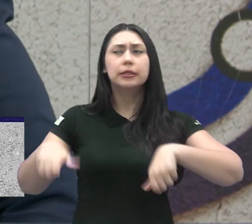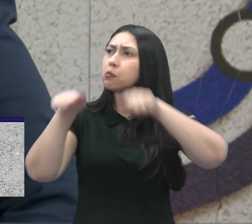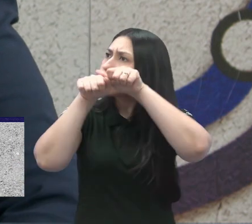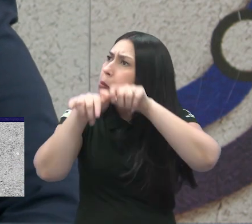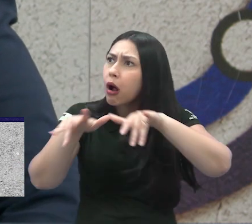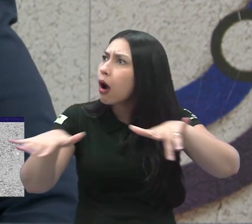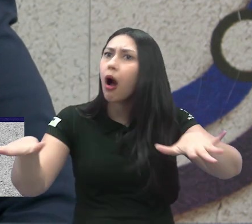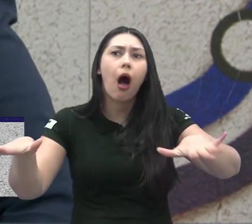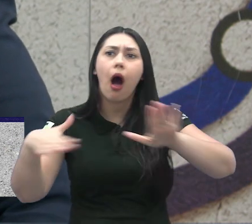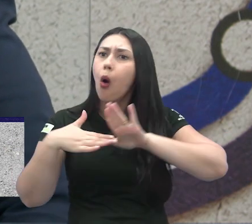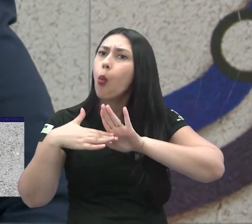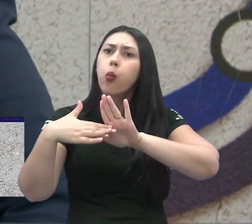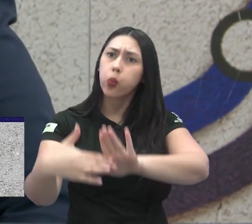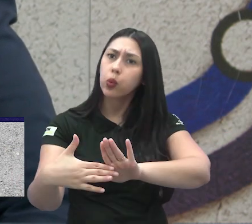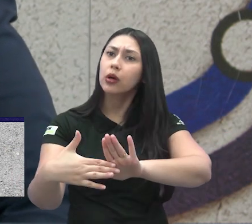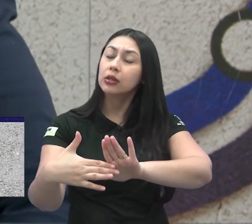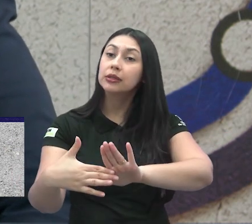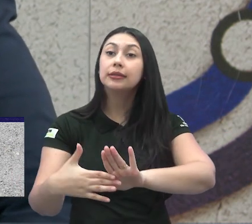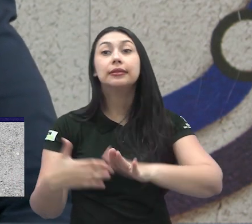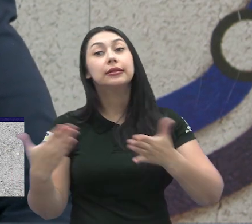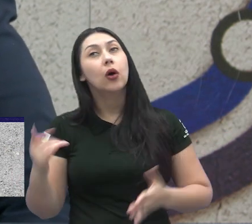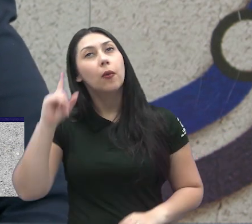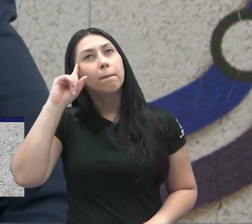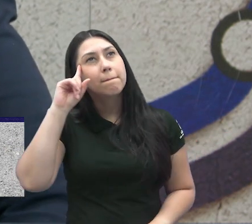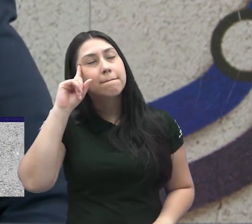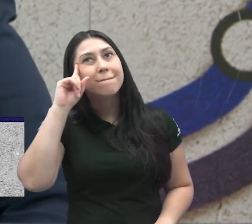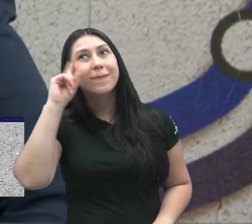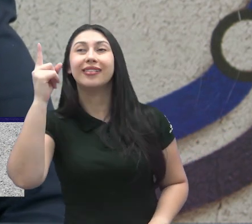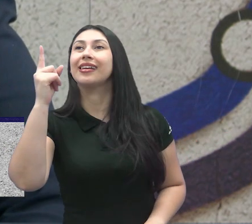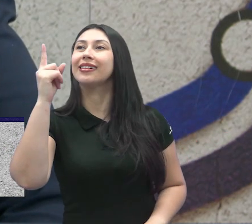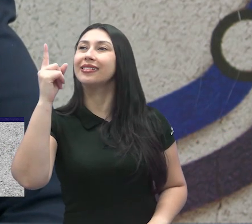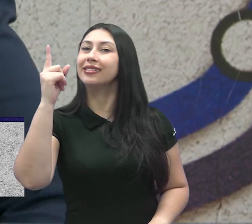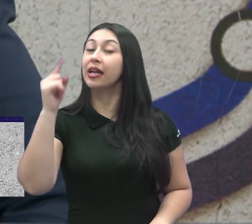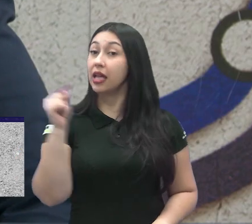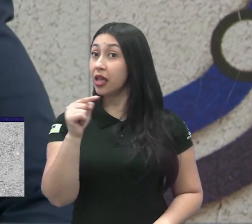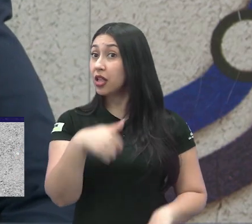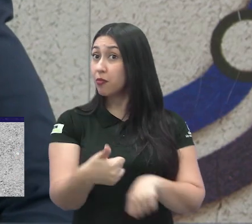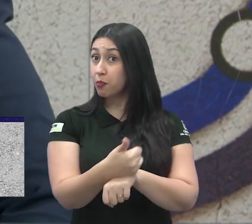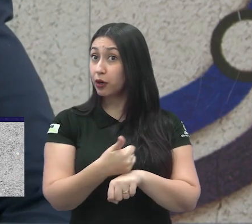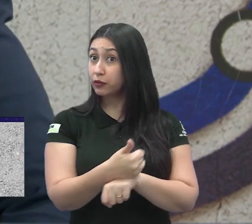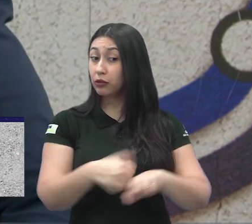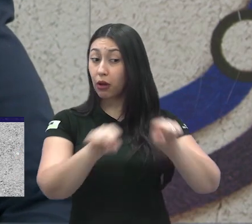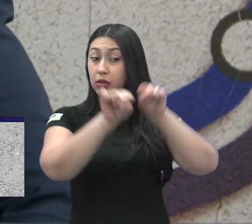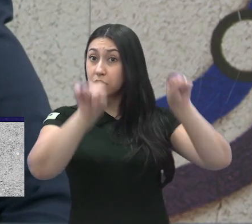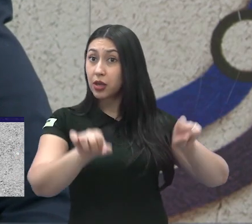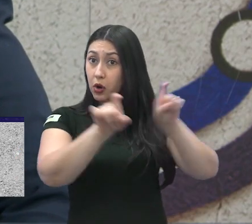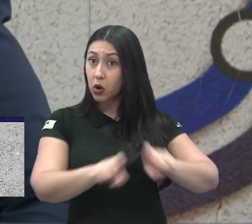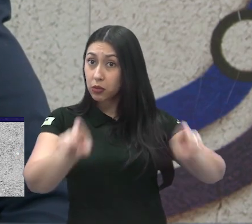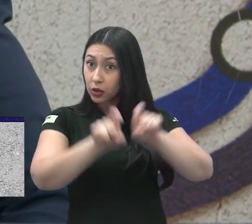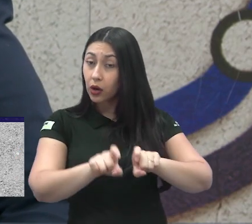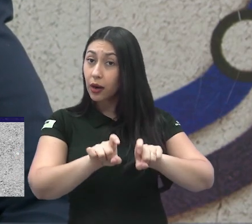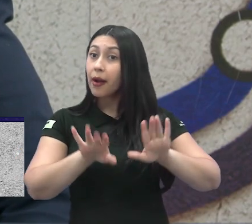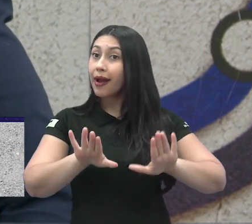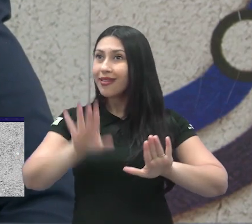né? Tem que levar isso adiante. E surgiu a ideia de fazer, ele é analista de sistemas, então surgiu a